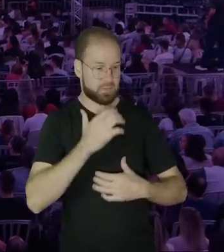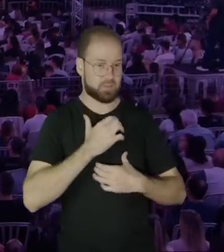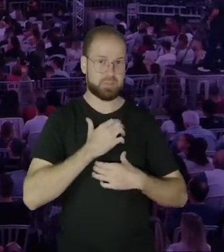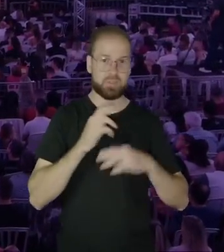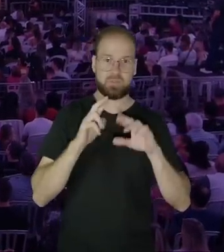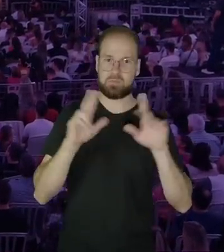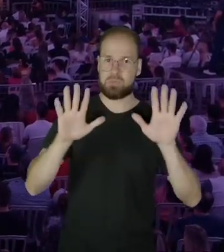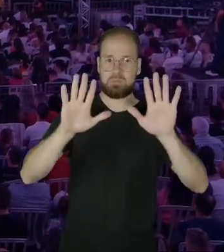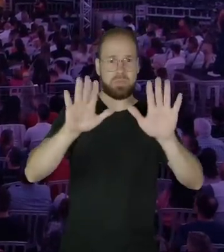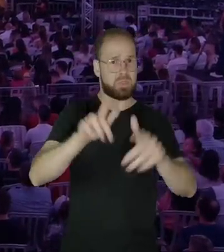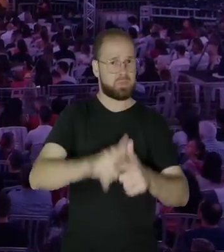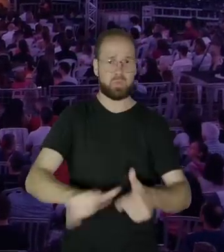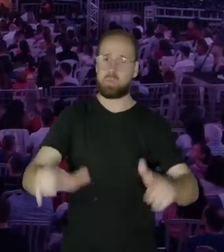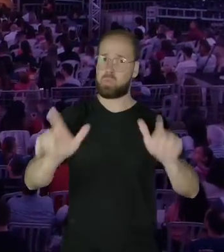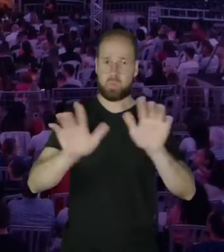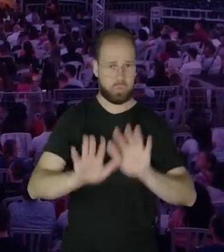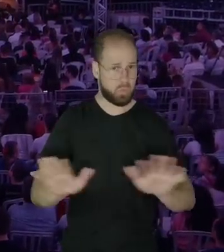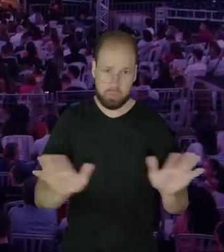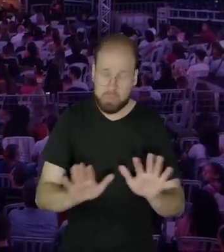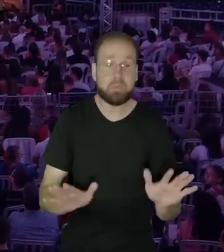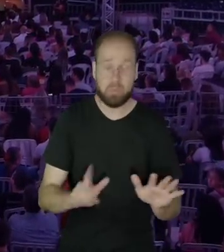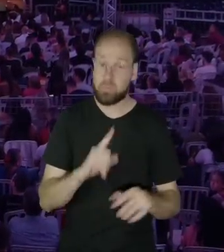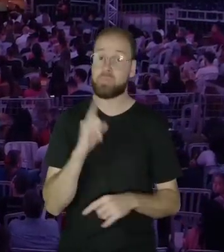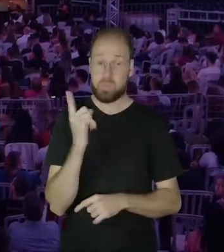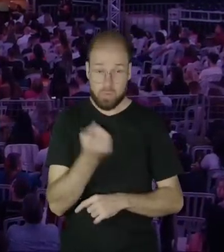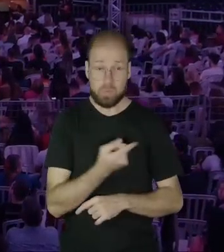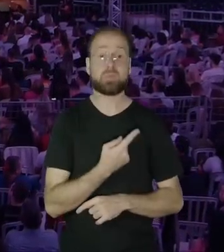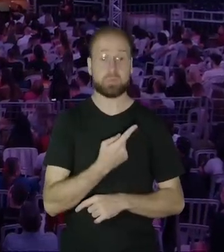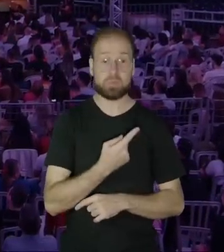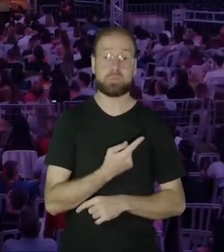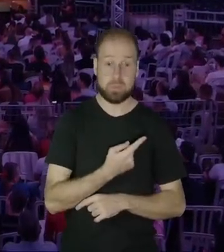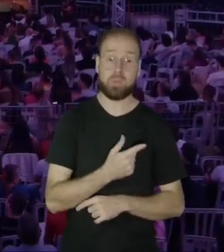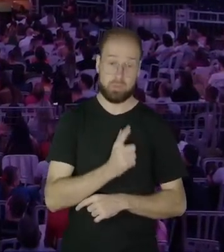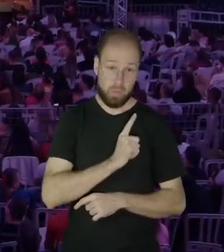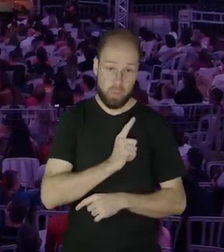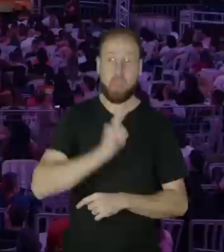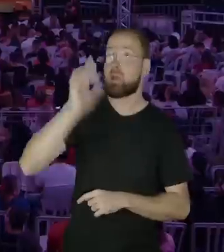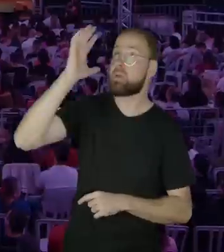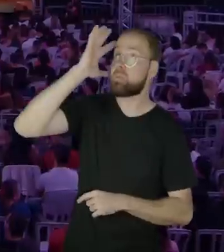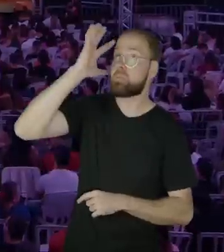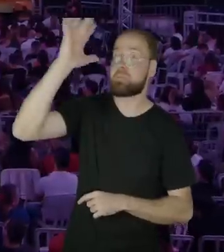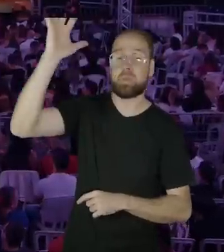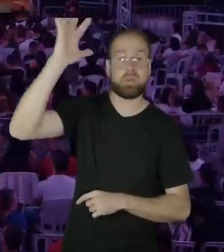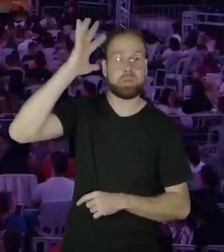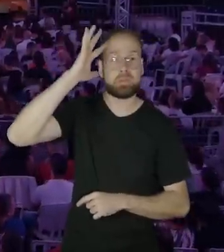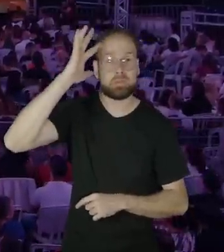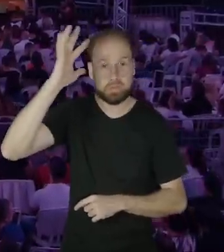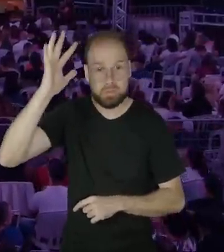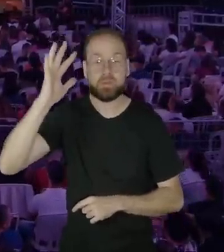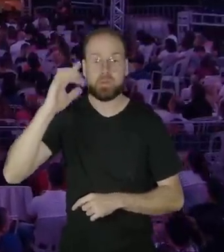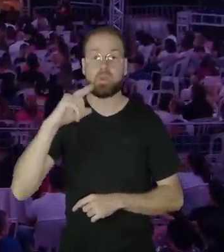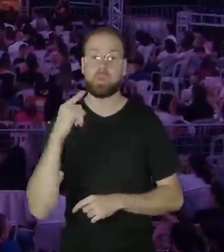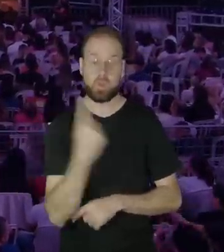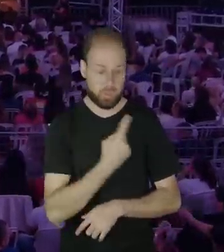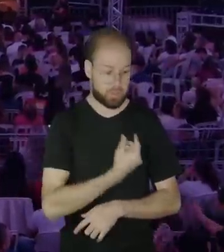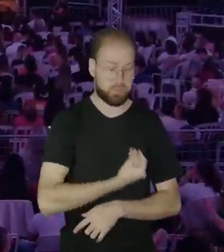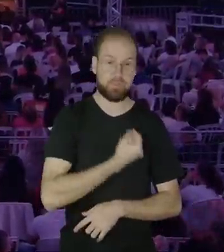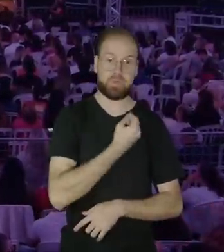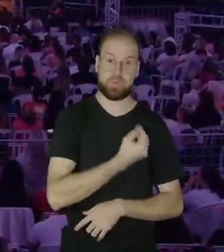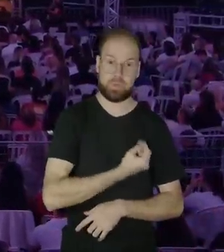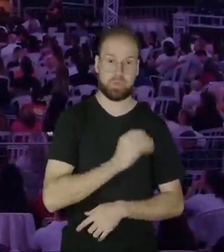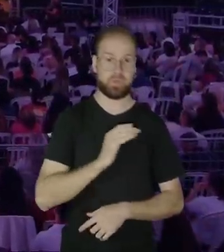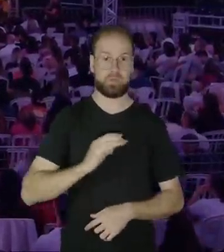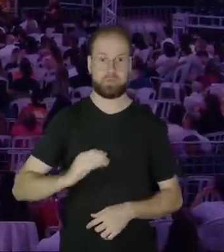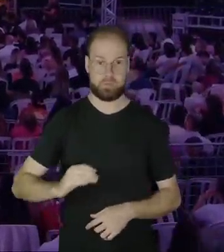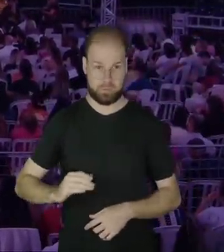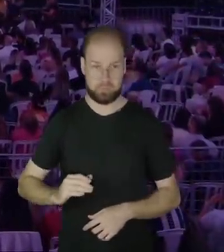mas não tem problema. Nós temos na nossa imaginação a nossa vida de Cristo.